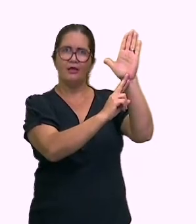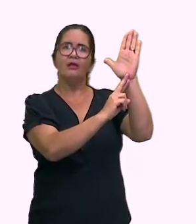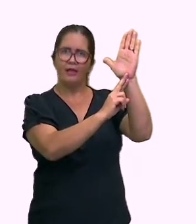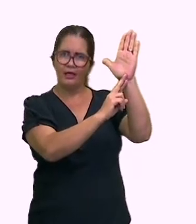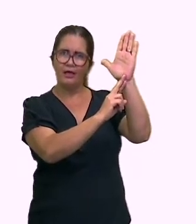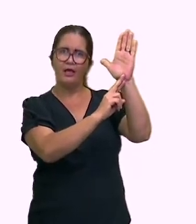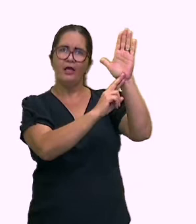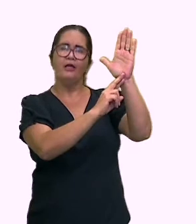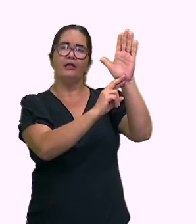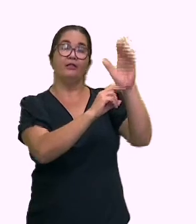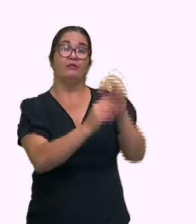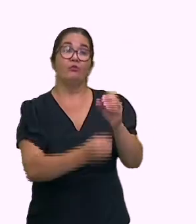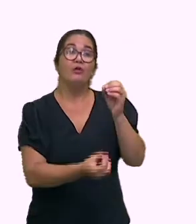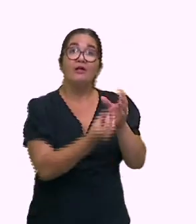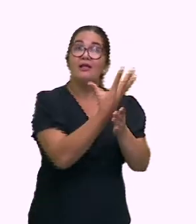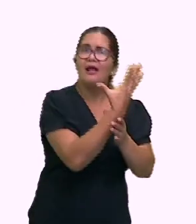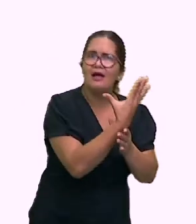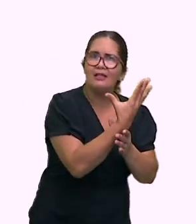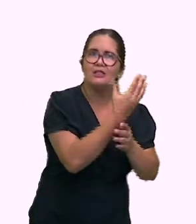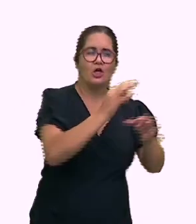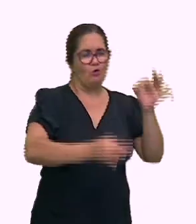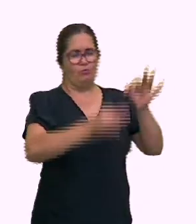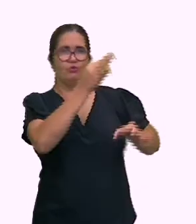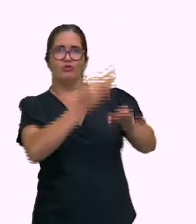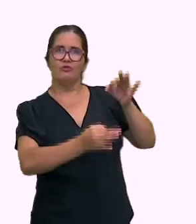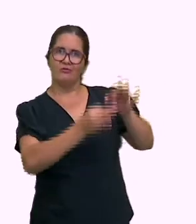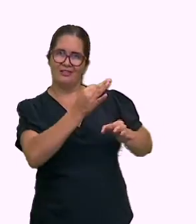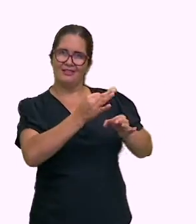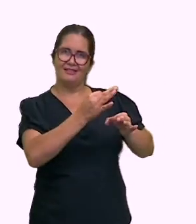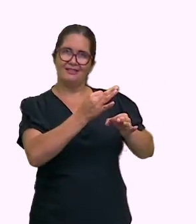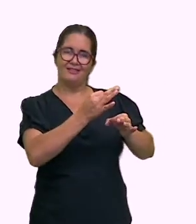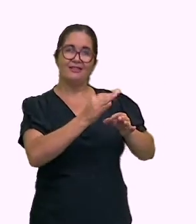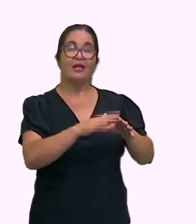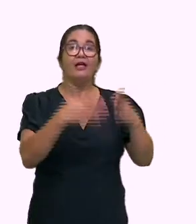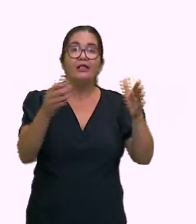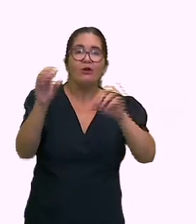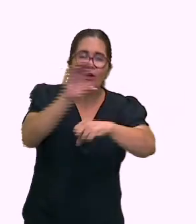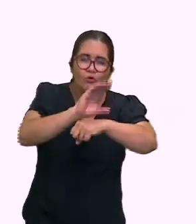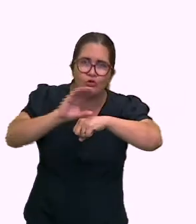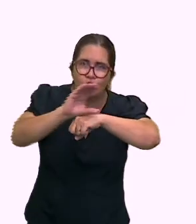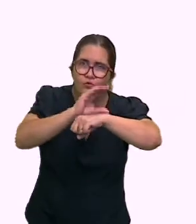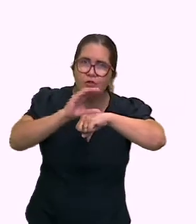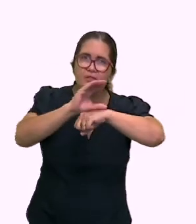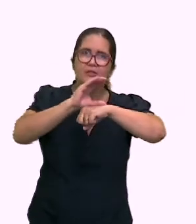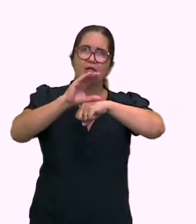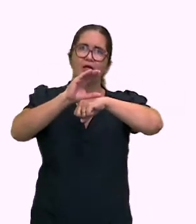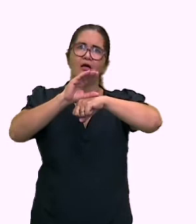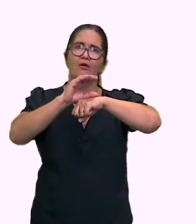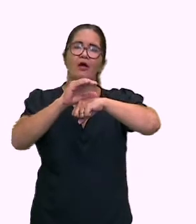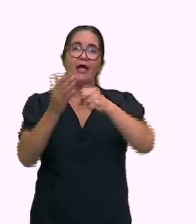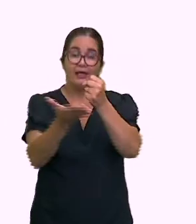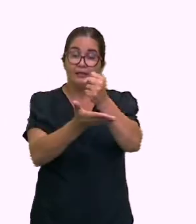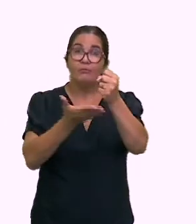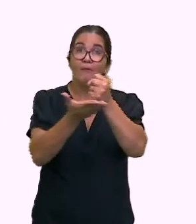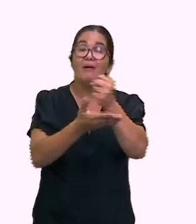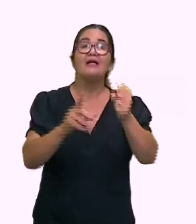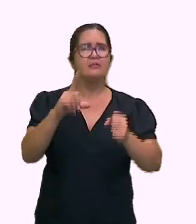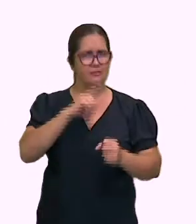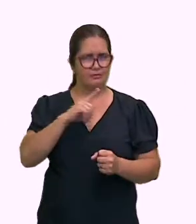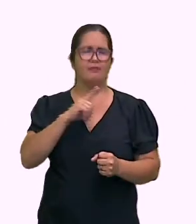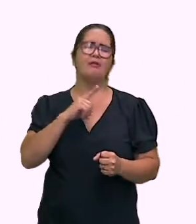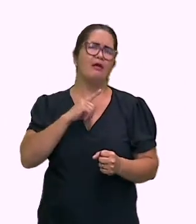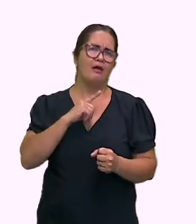juridicamente por leis máximas. A Constituição Federal tem um princípio. Este princípio, ele